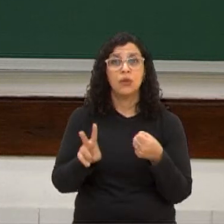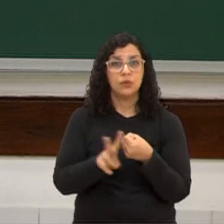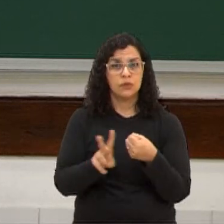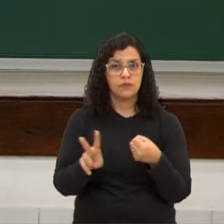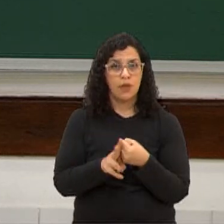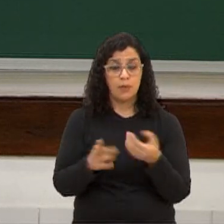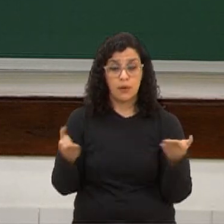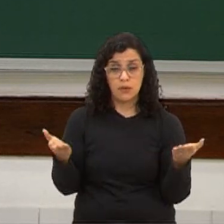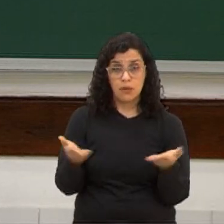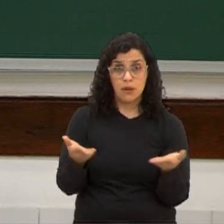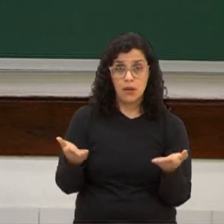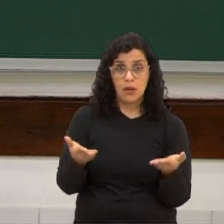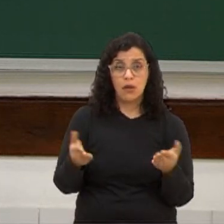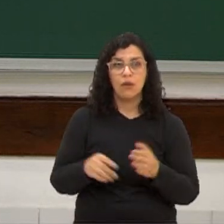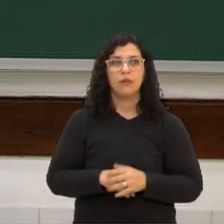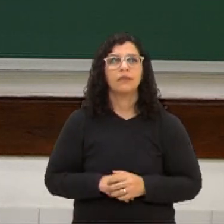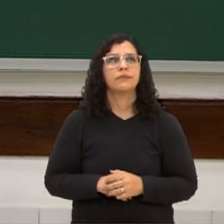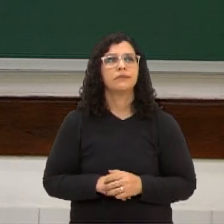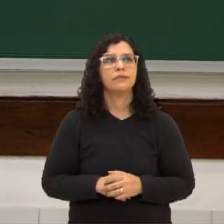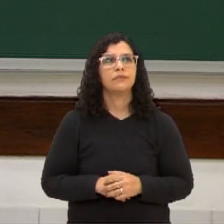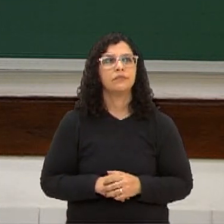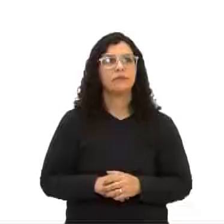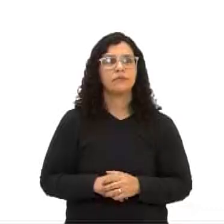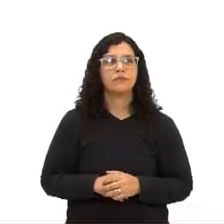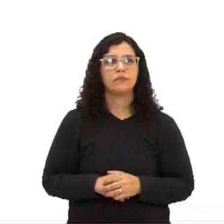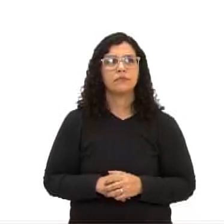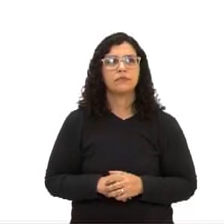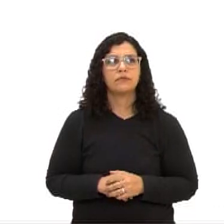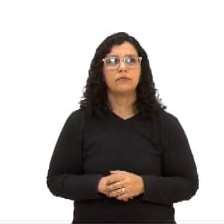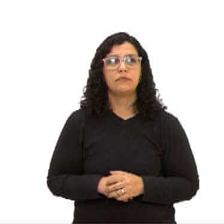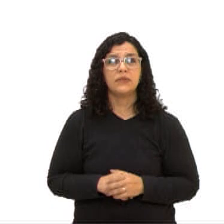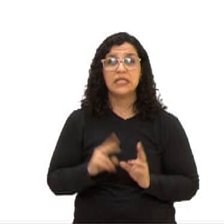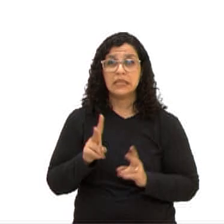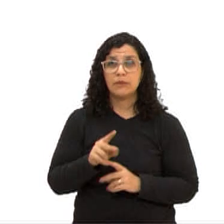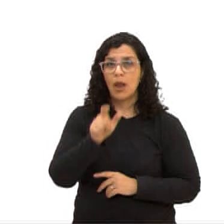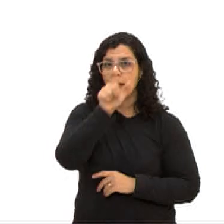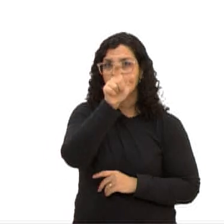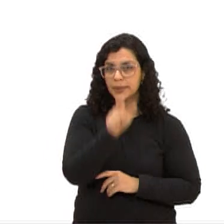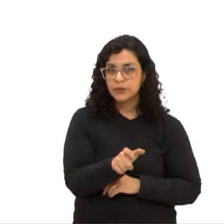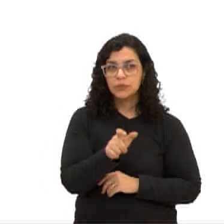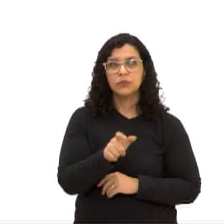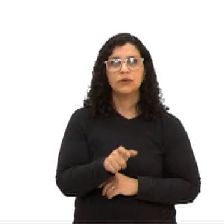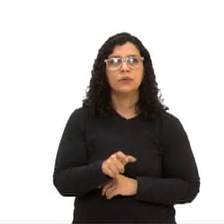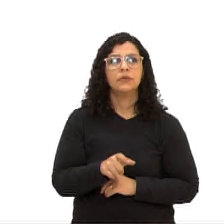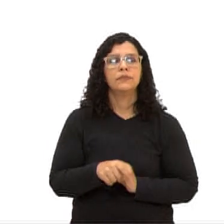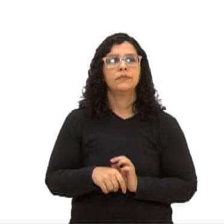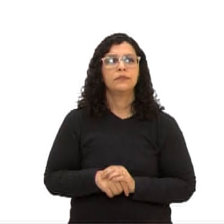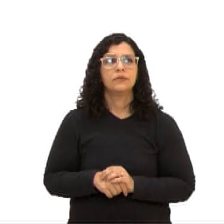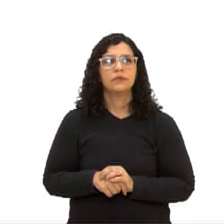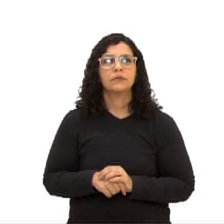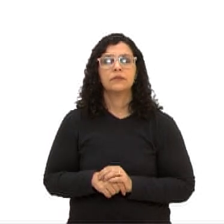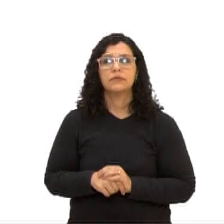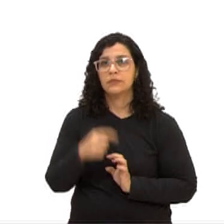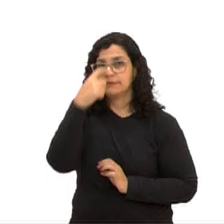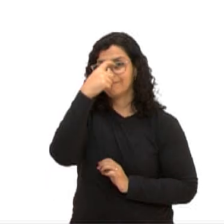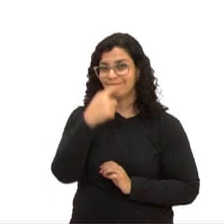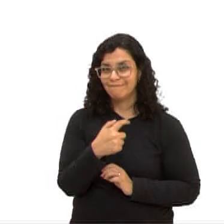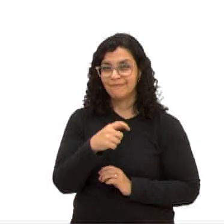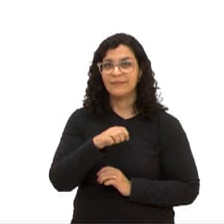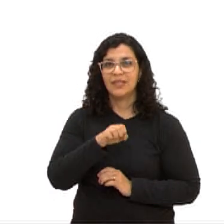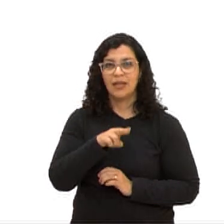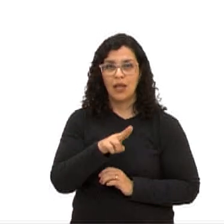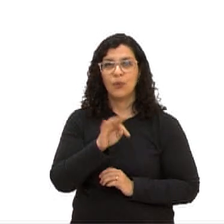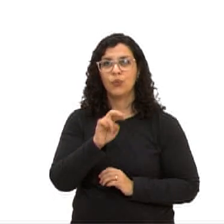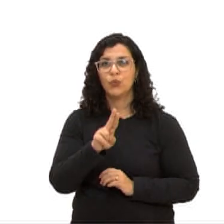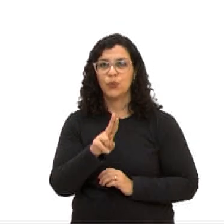en el presente del indicativo. Aqui temos o sujeito, o sujeito, né?